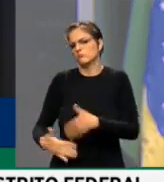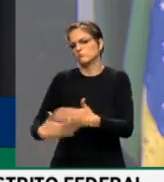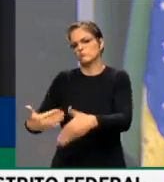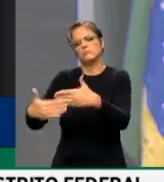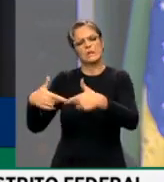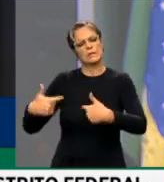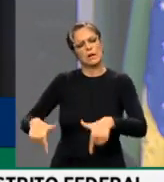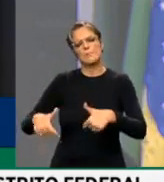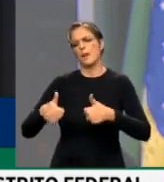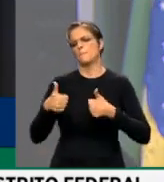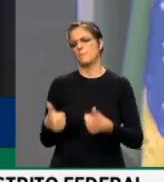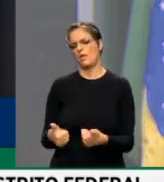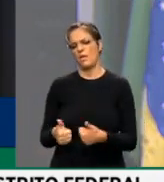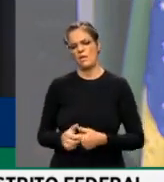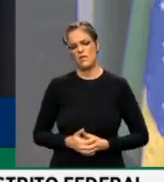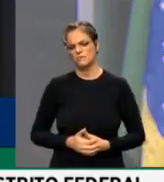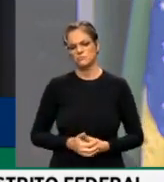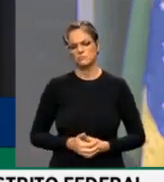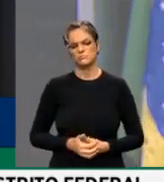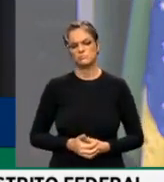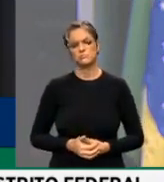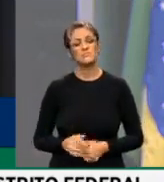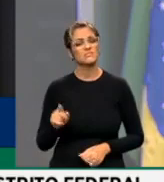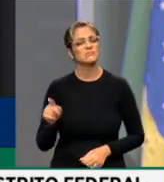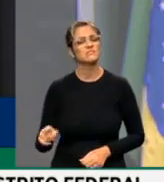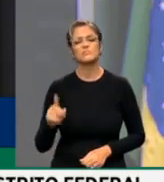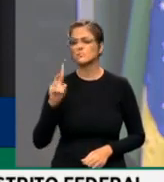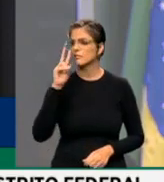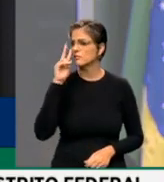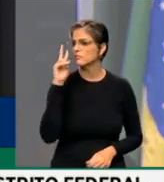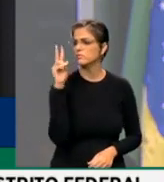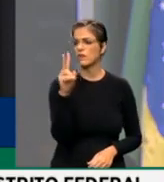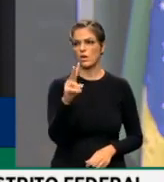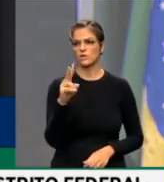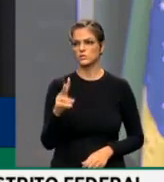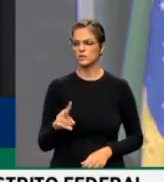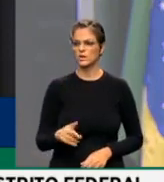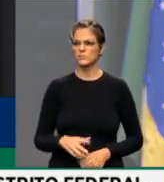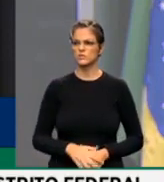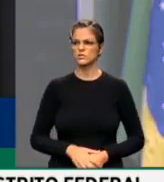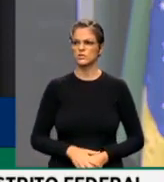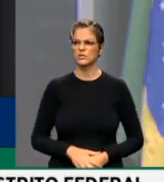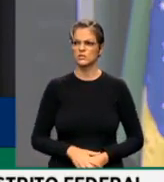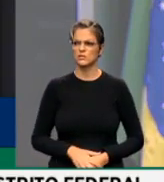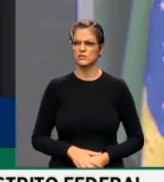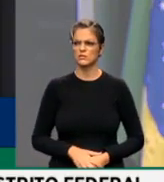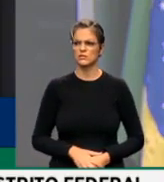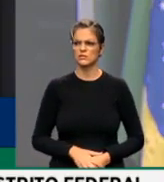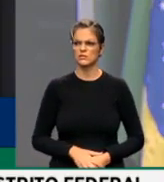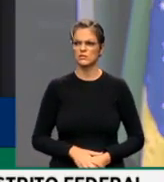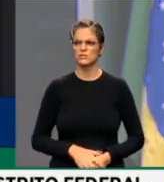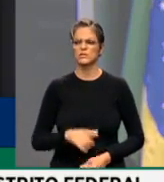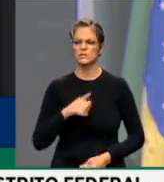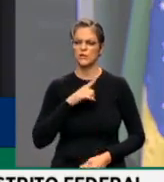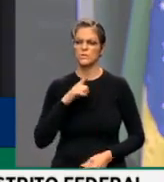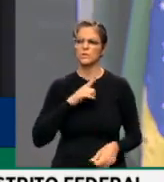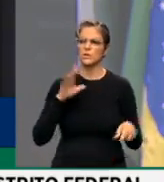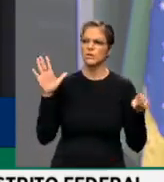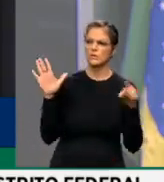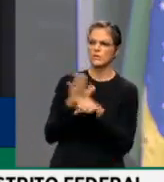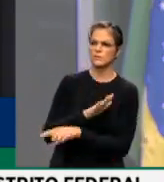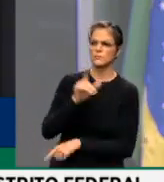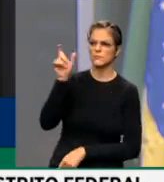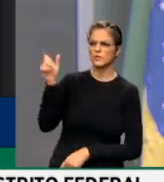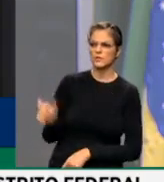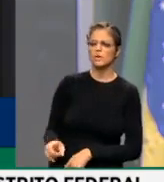trabalhar e construir. É algo muito marcante, presidente. Quando João foi perguntado sobre mobilidade, João disse